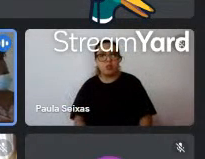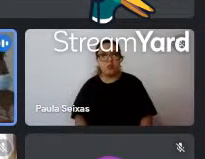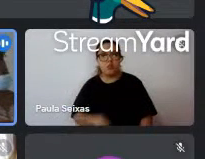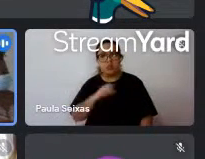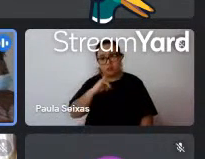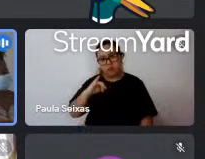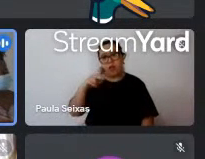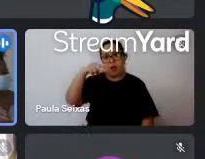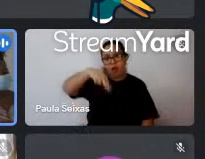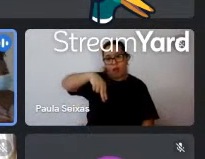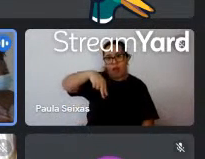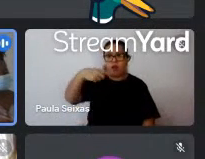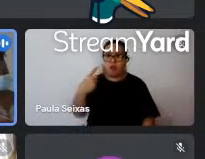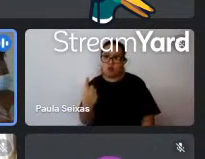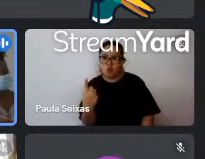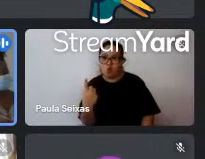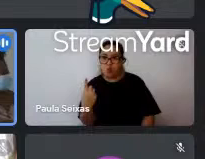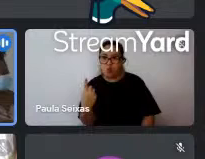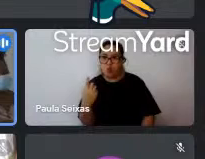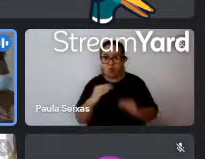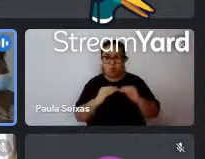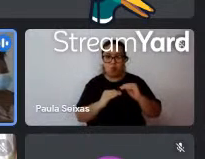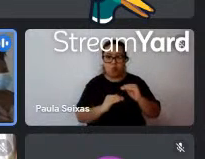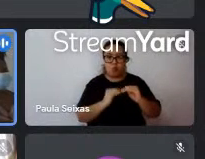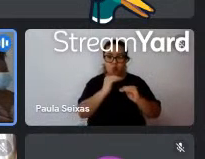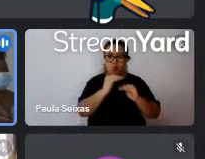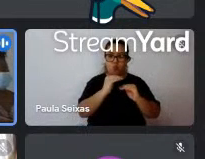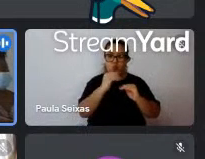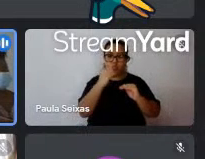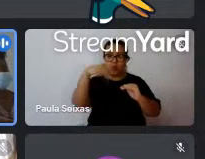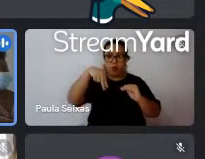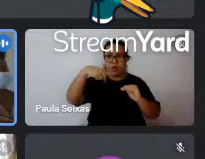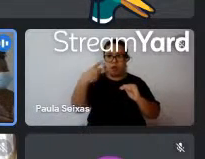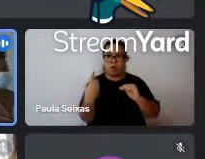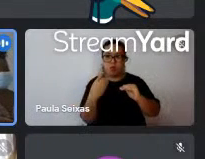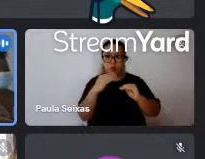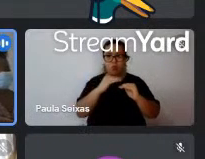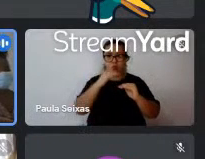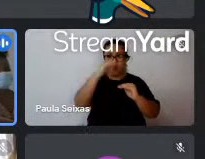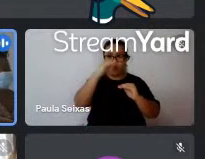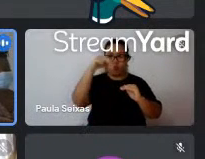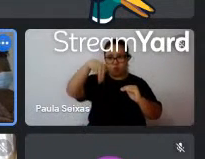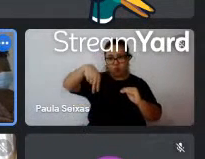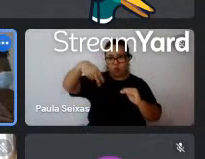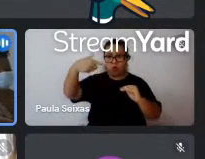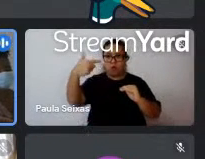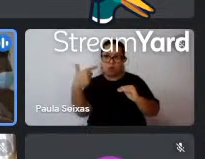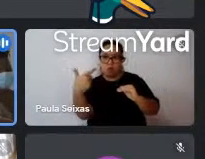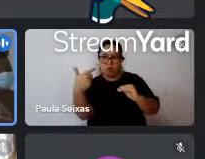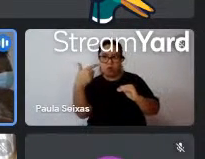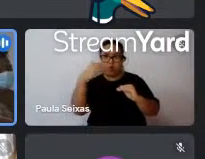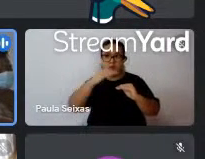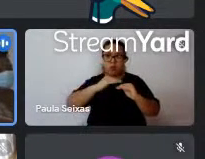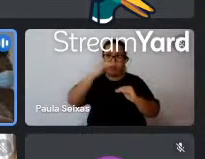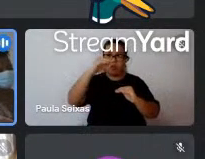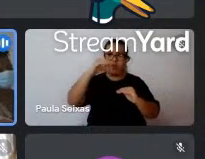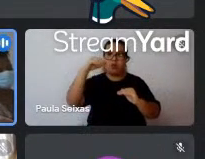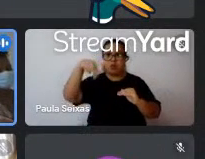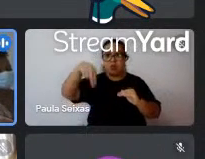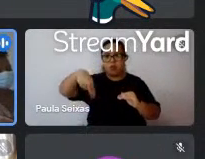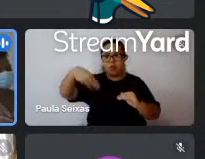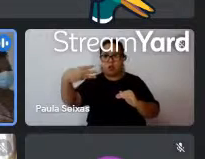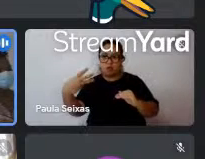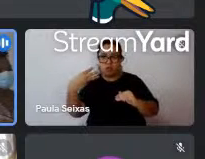nível 1, se é dependente, nível 2, se é dependente de uma outra cláusula dependente, nível 3, e assim sucessivamente. O número